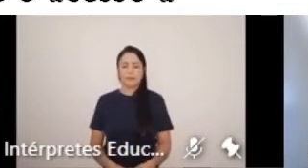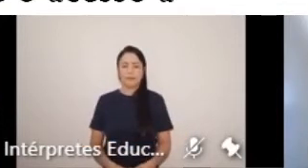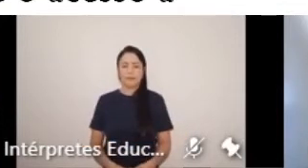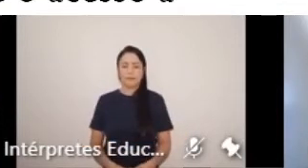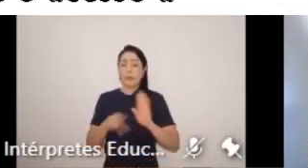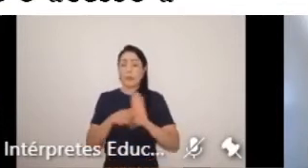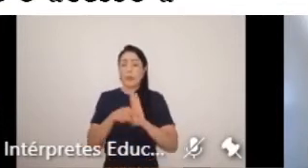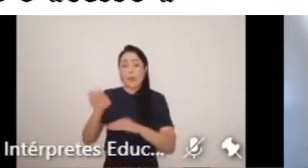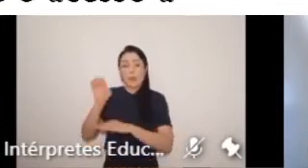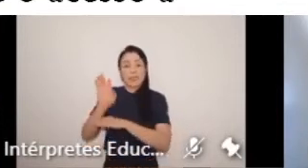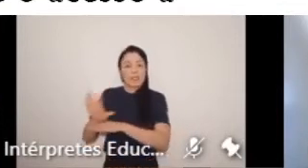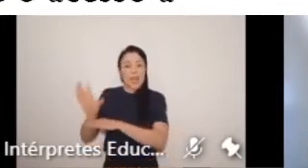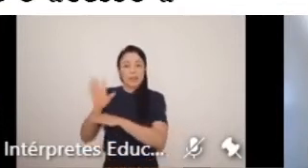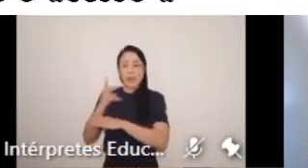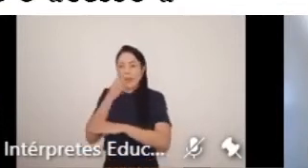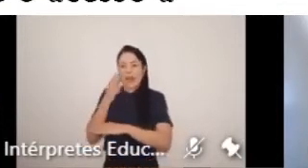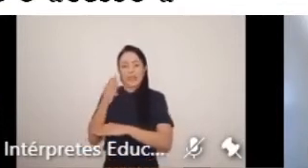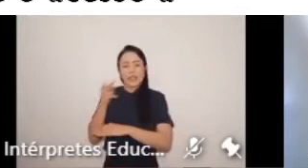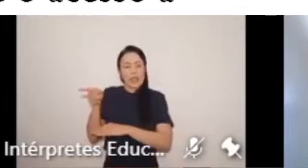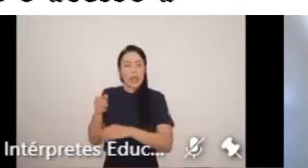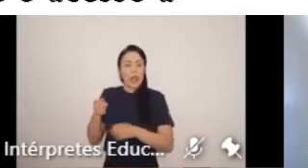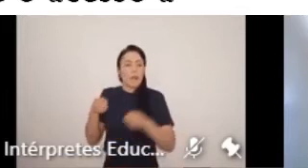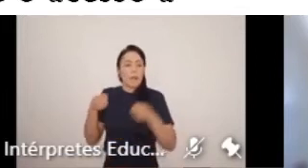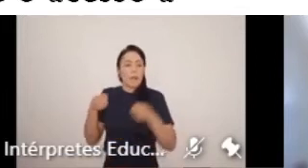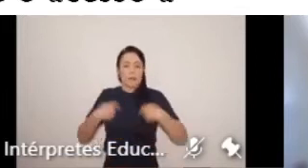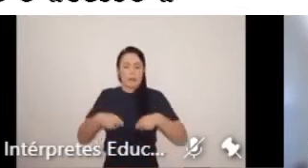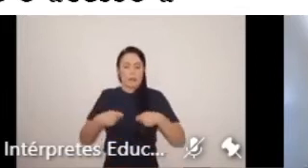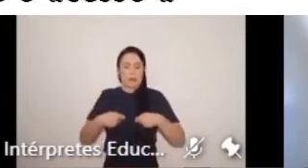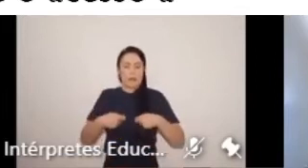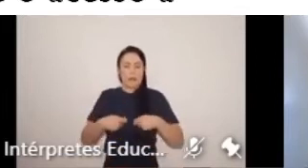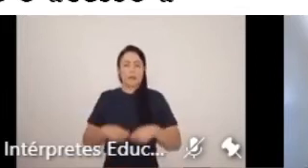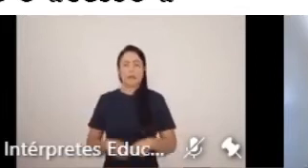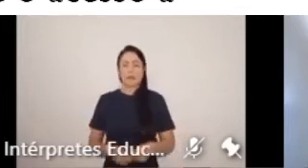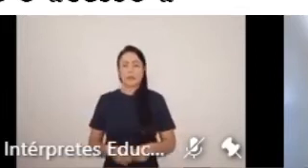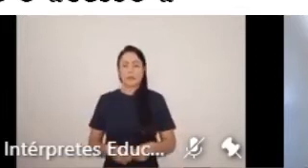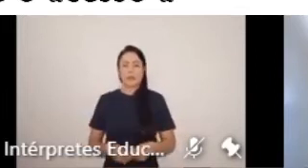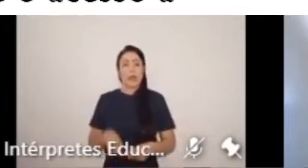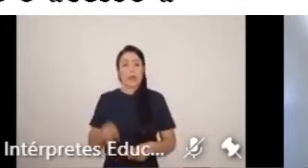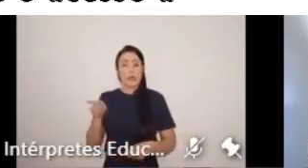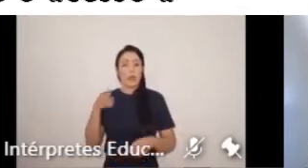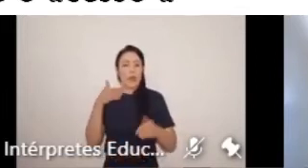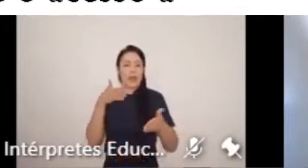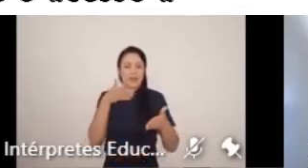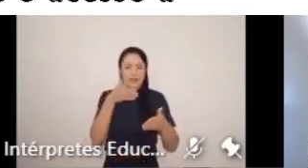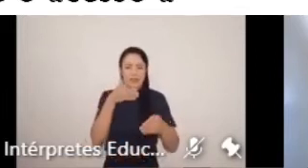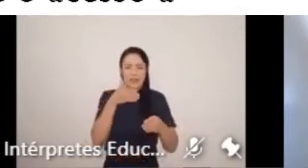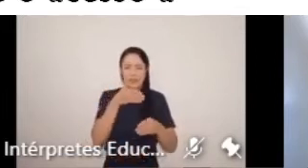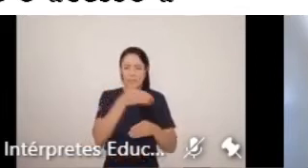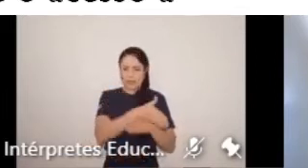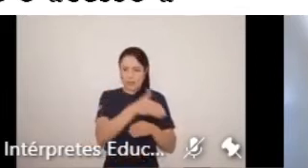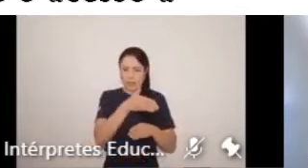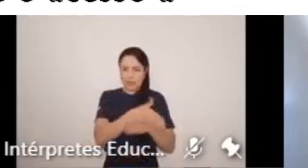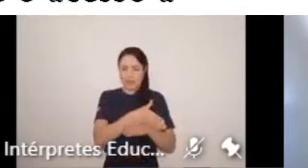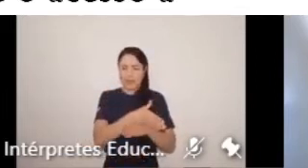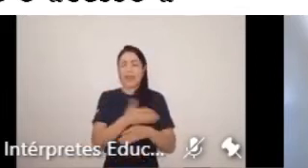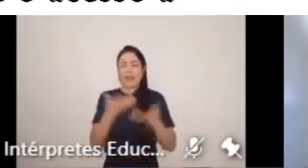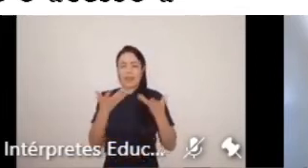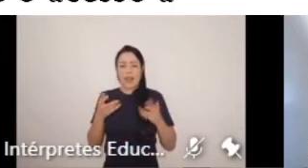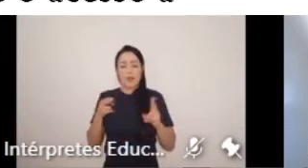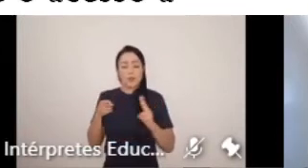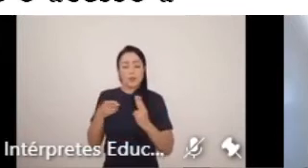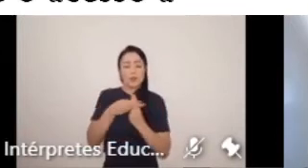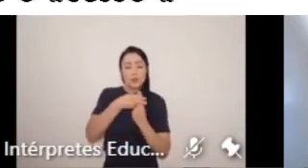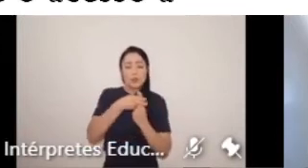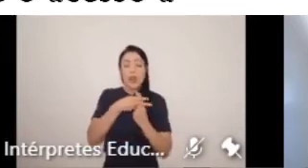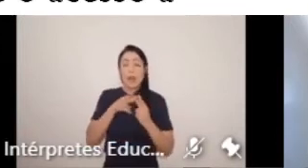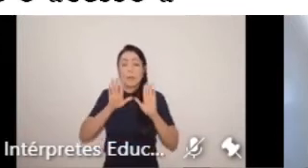o próprio Estado coloca, né? Isso se coloca muito claro no acesso à SUS e acredito que também nas demandas judiciais, mas ele